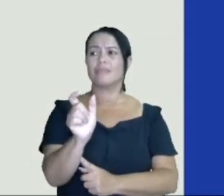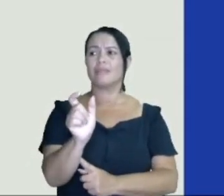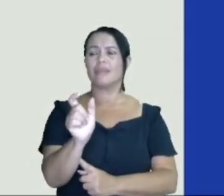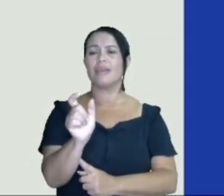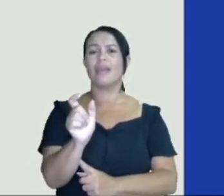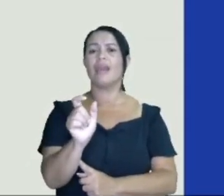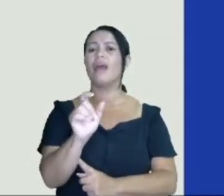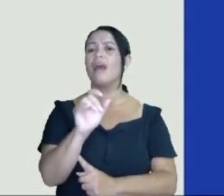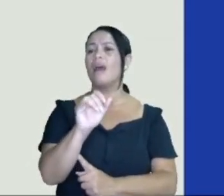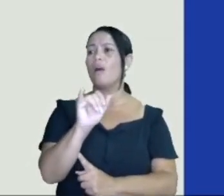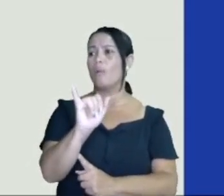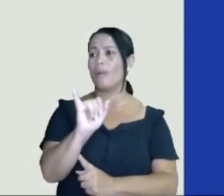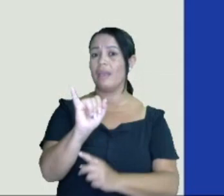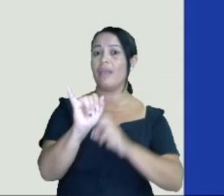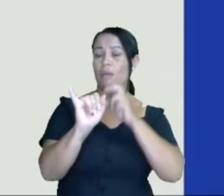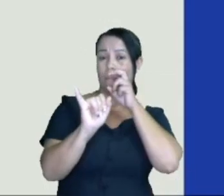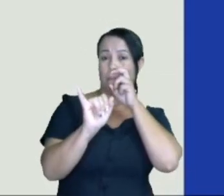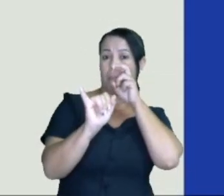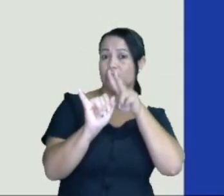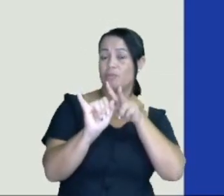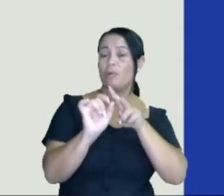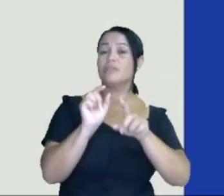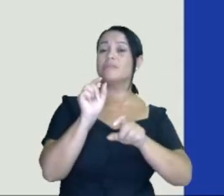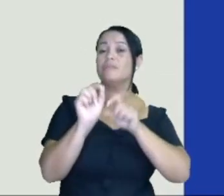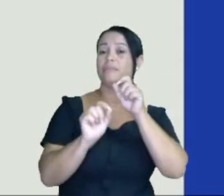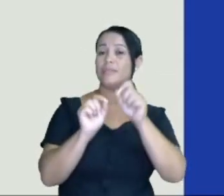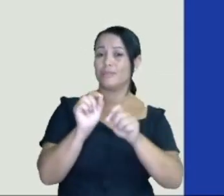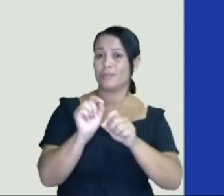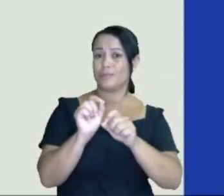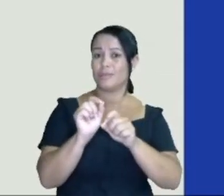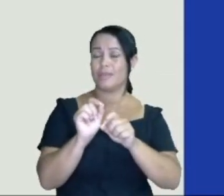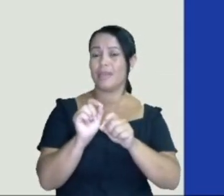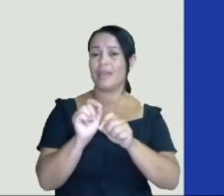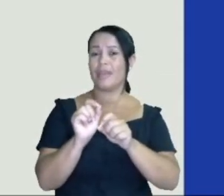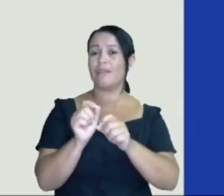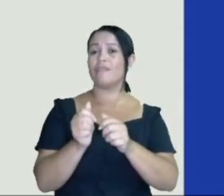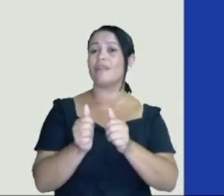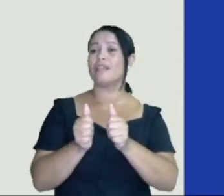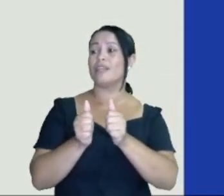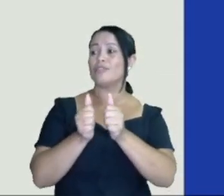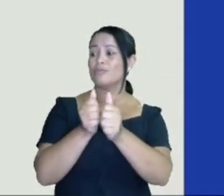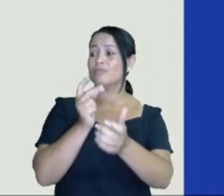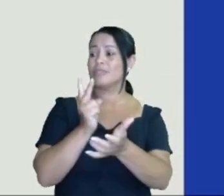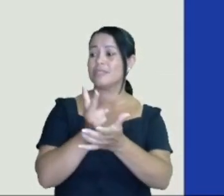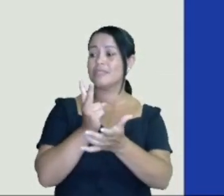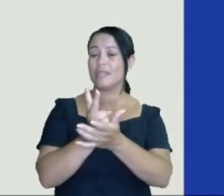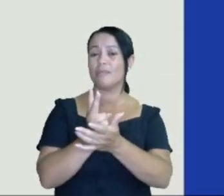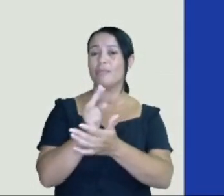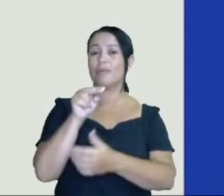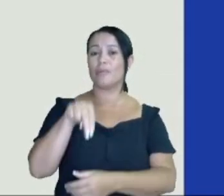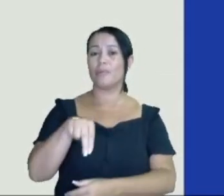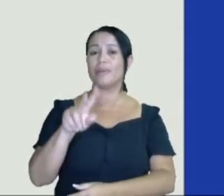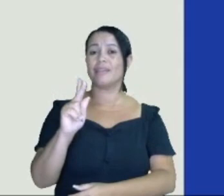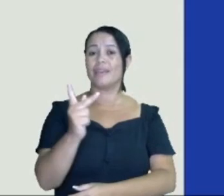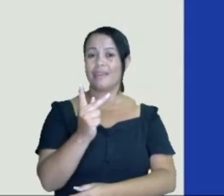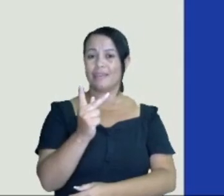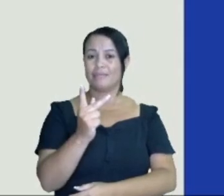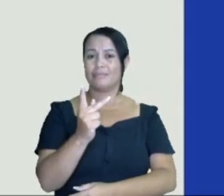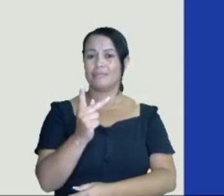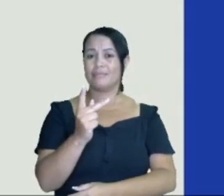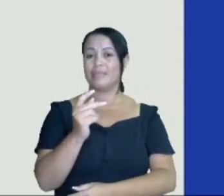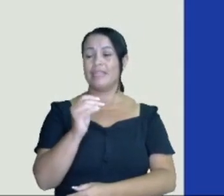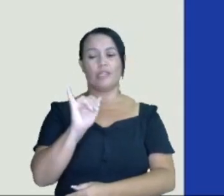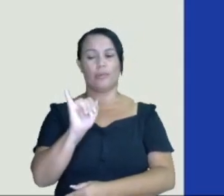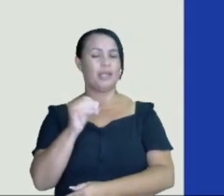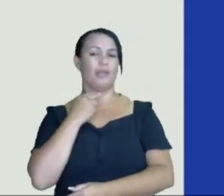I é a sílaba mais forte, mas ela é seguida de NH. Então, se é seguida de NH,